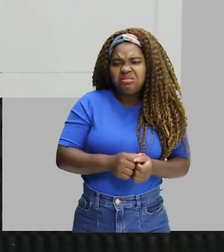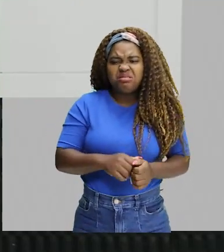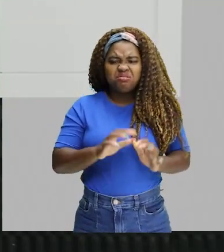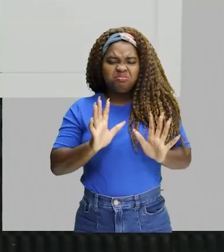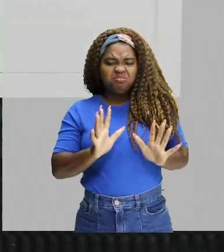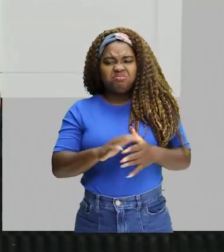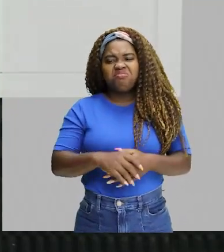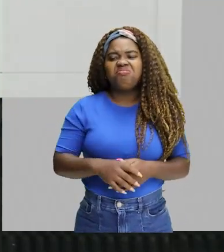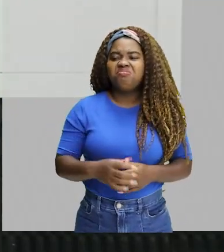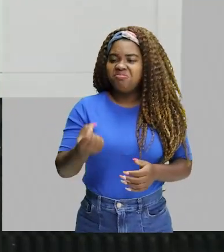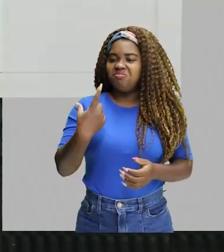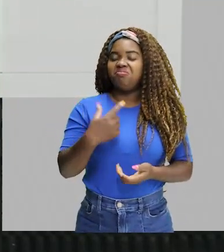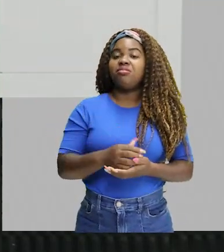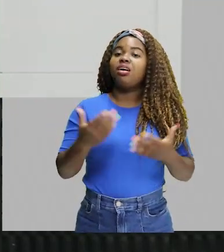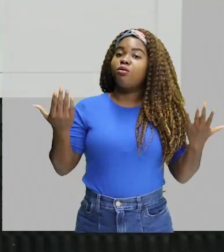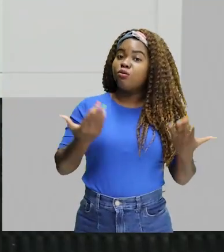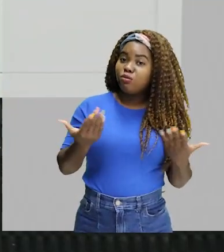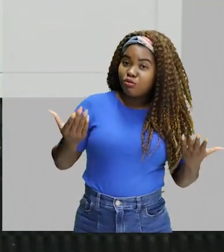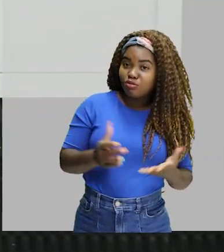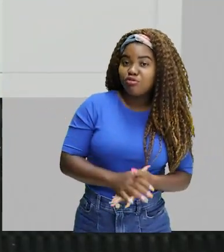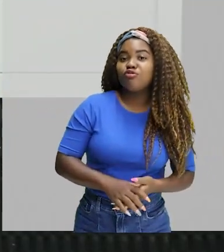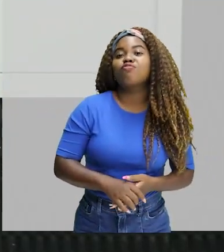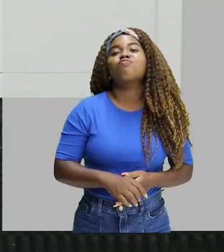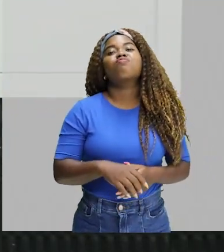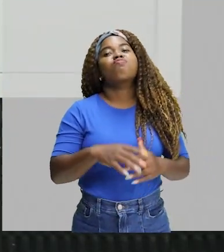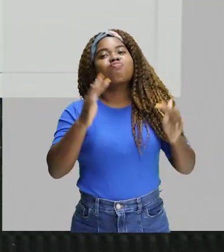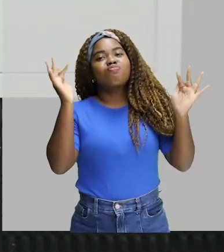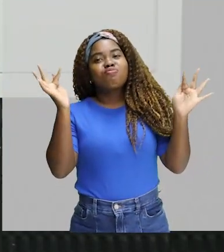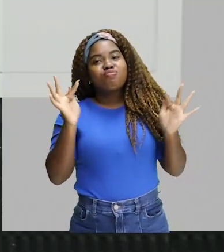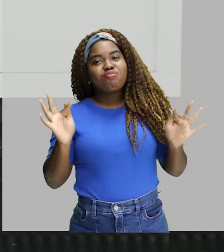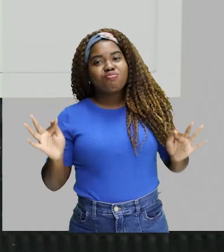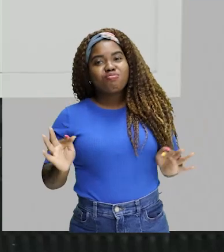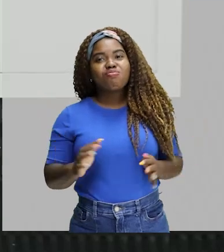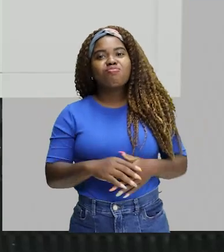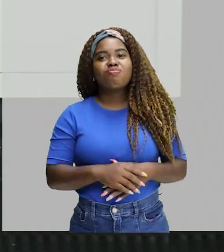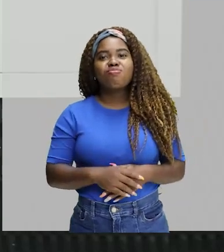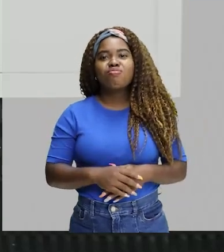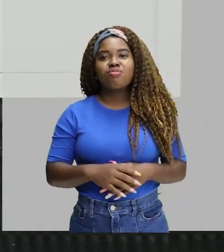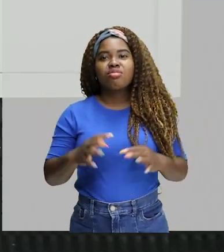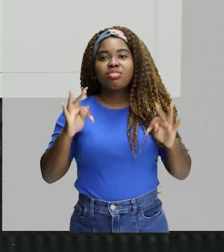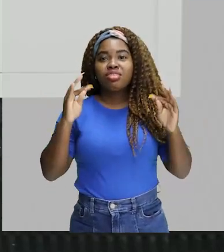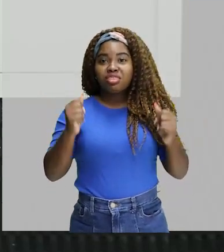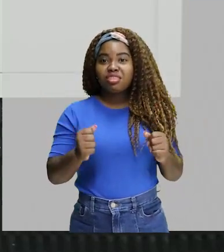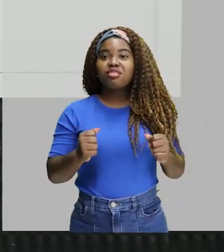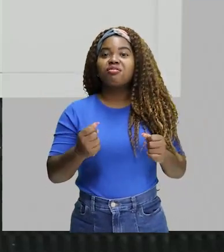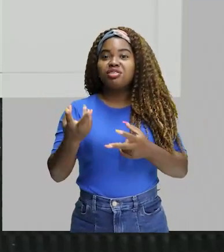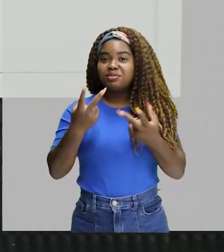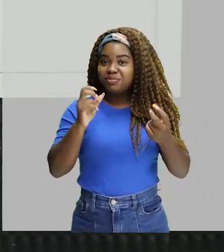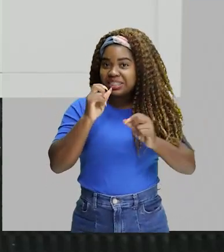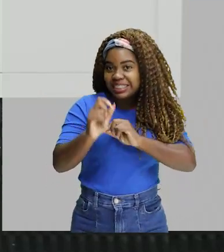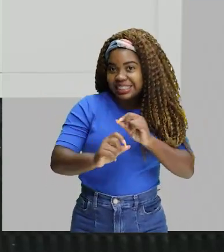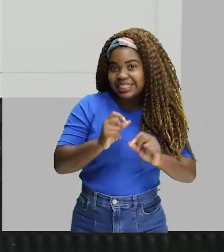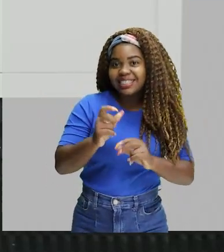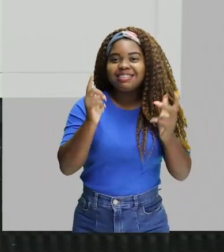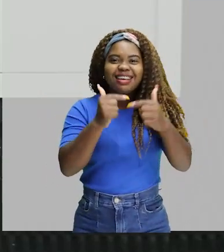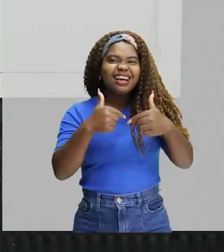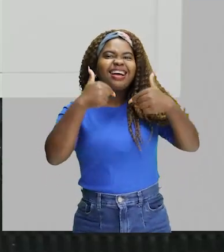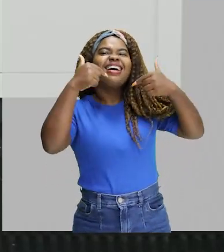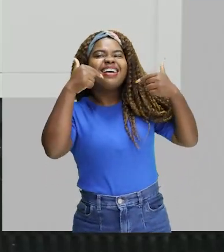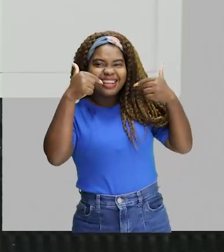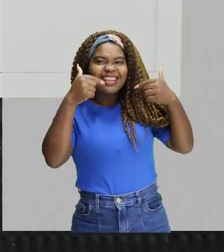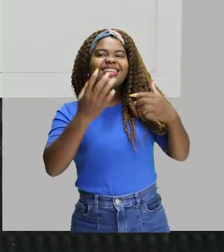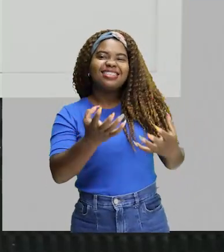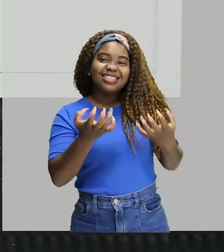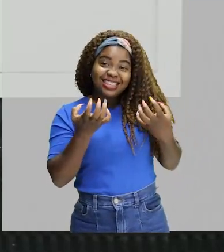dark, alguma coisa assim, nós vamos falar hoje sobre a felicidade. Aí todo mundo abre o sorriso, todo mundo está sorrindo aqui, todo mundo